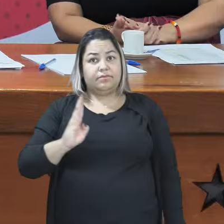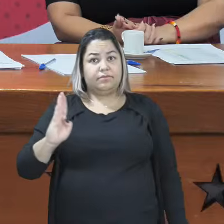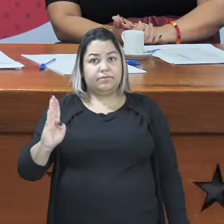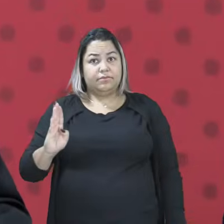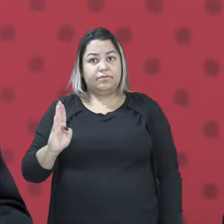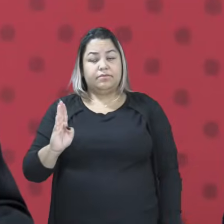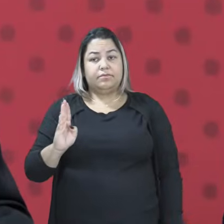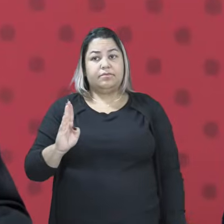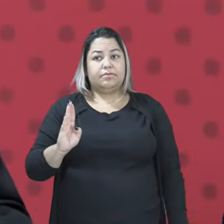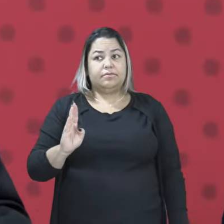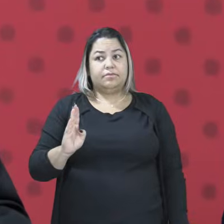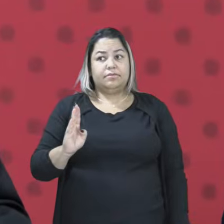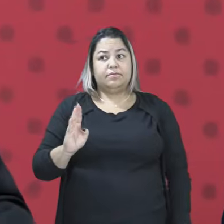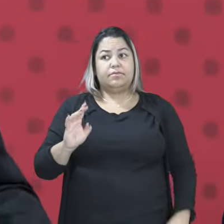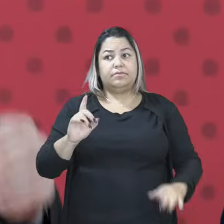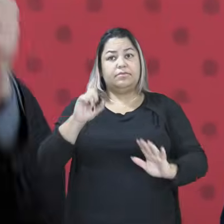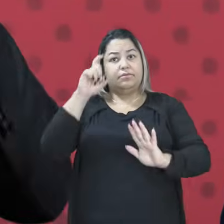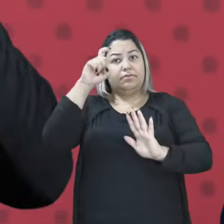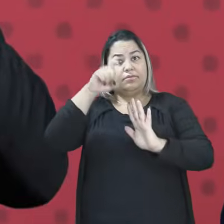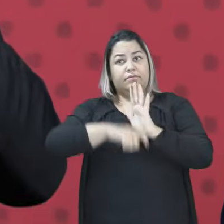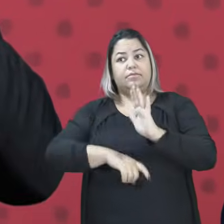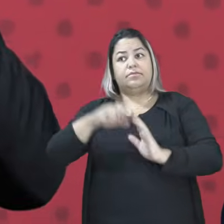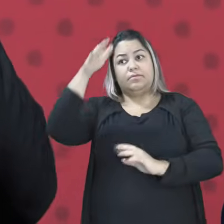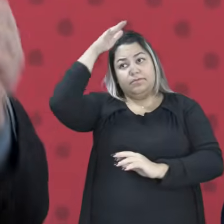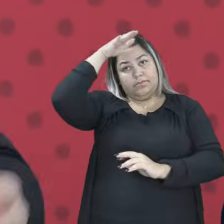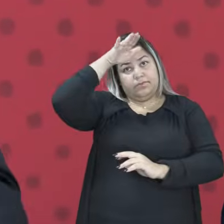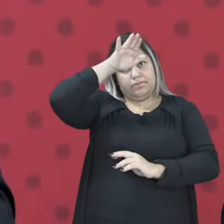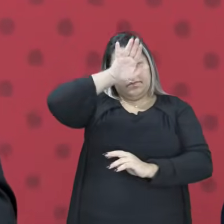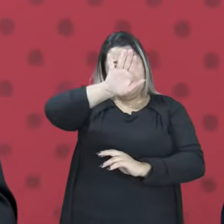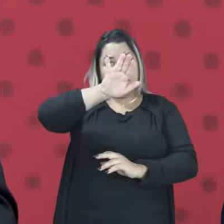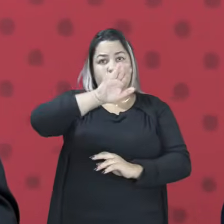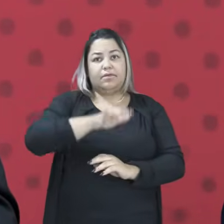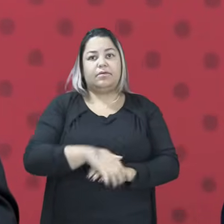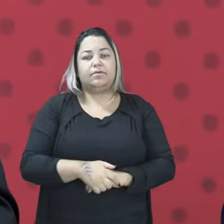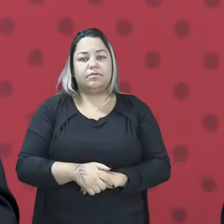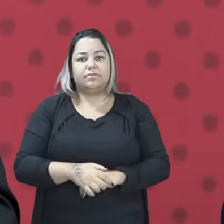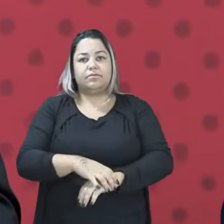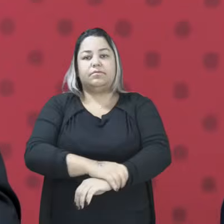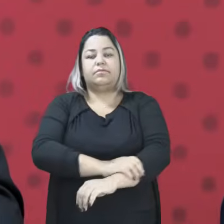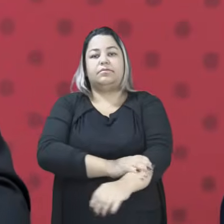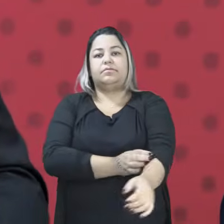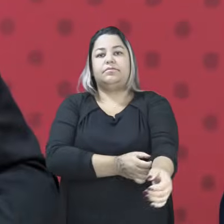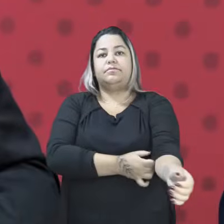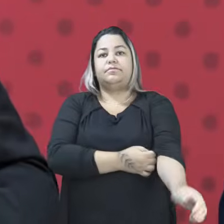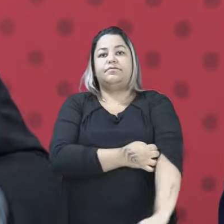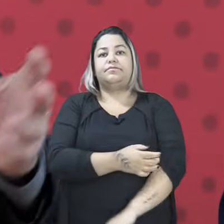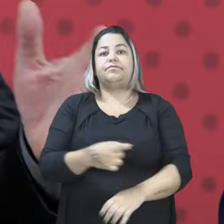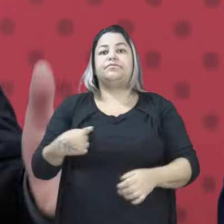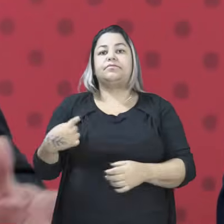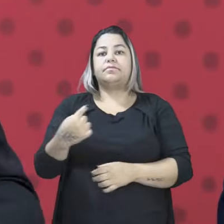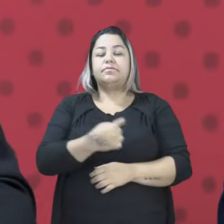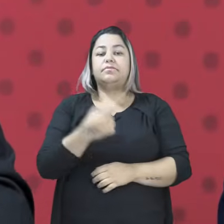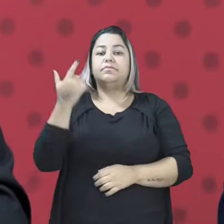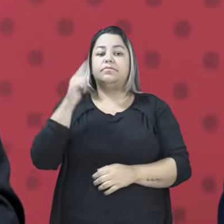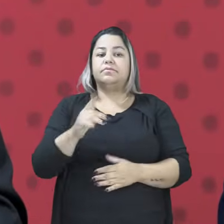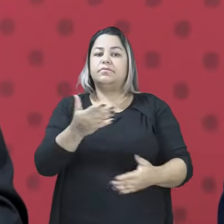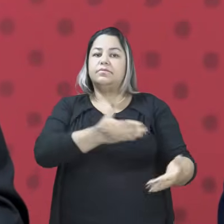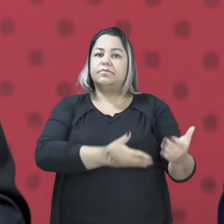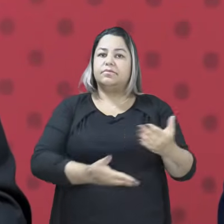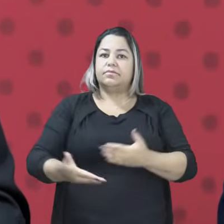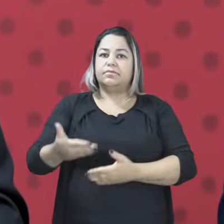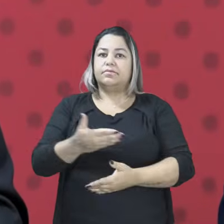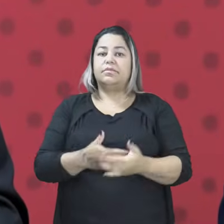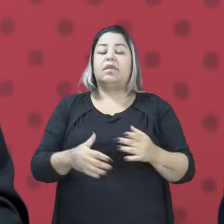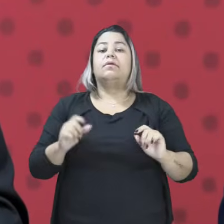campanha da taxação do Trump, ela fez com que nós conseguíssemos envolver,